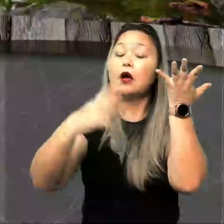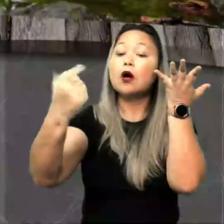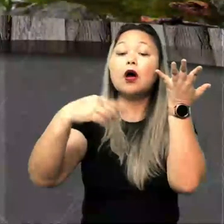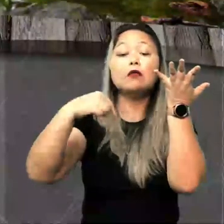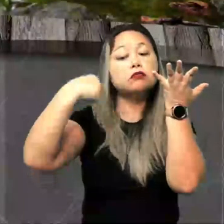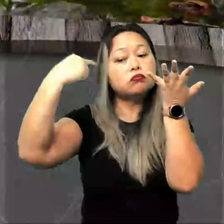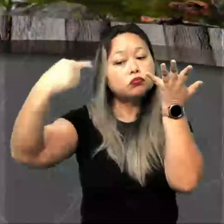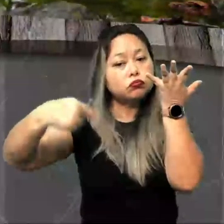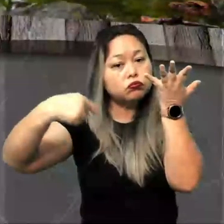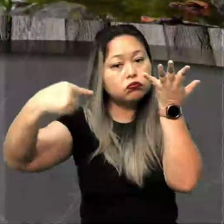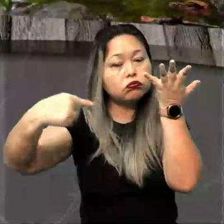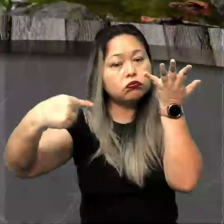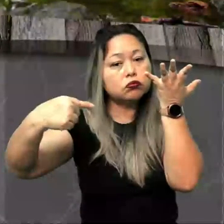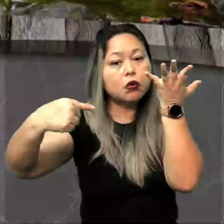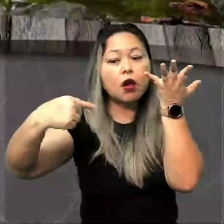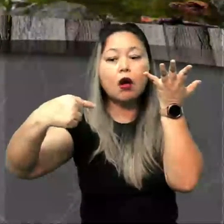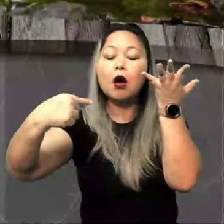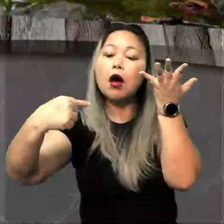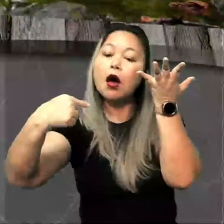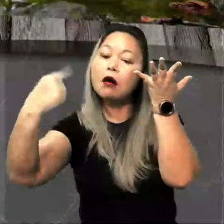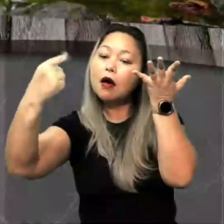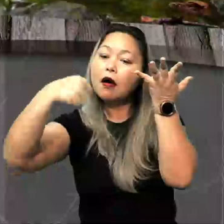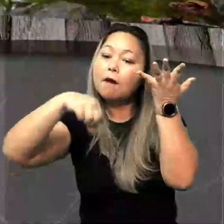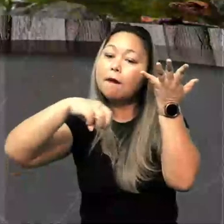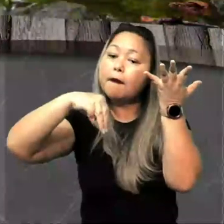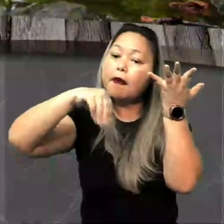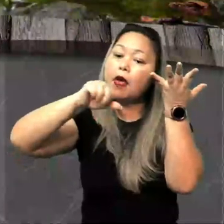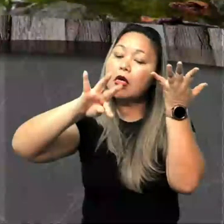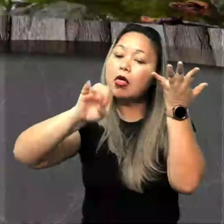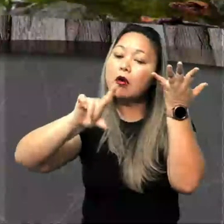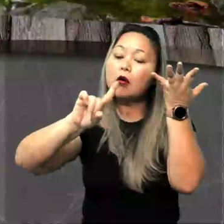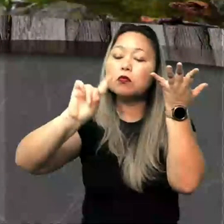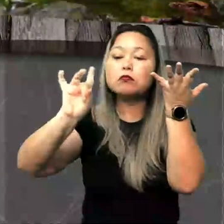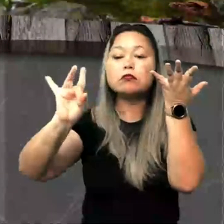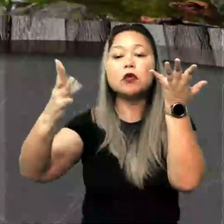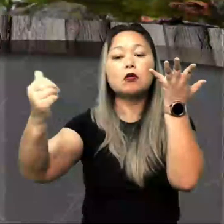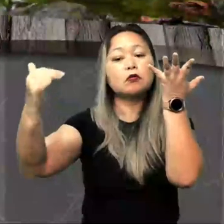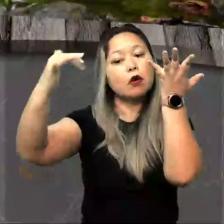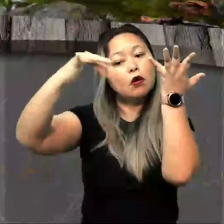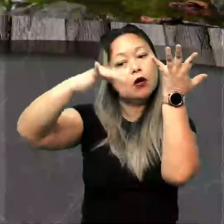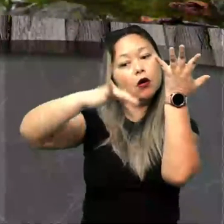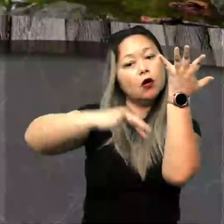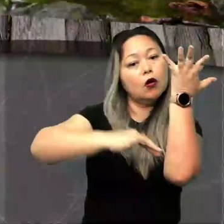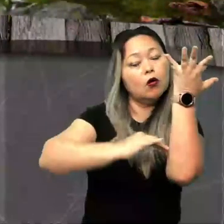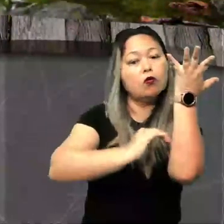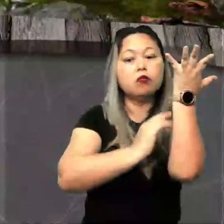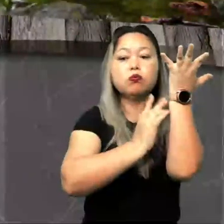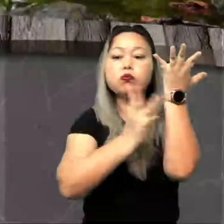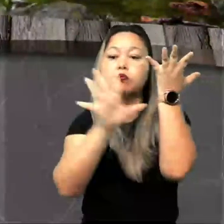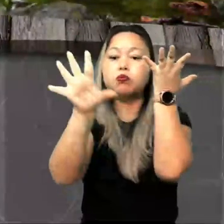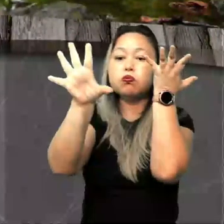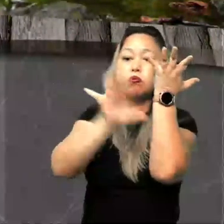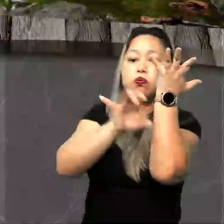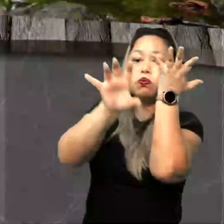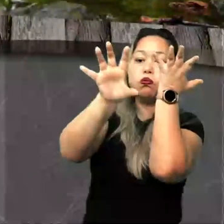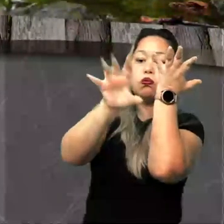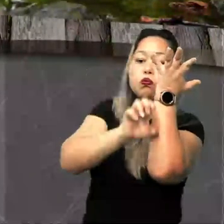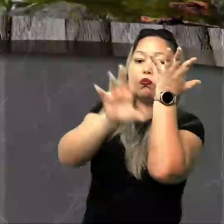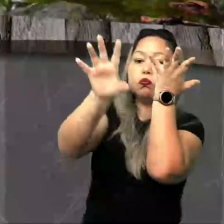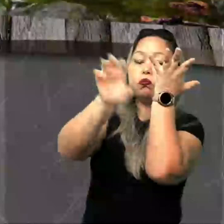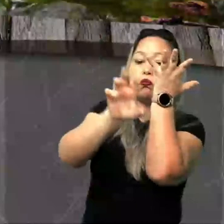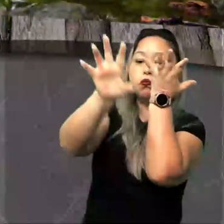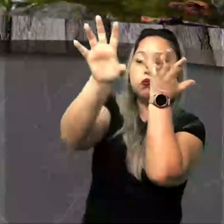o processo, é a via metabólica, né? Onde os seres autotróficos vão estar captando